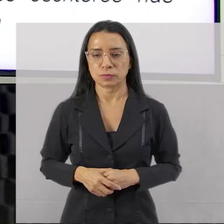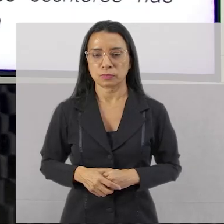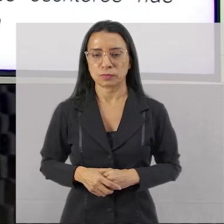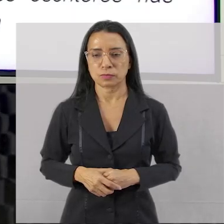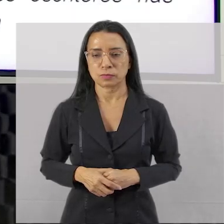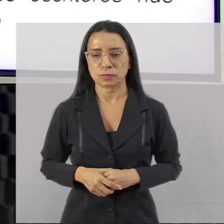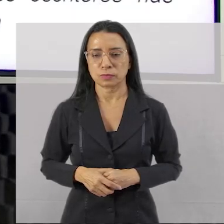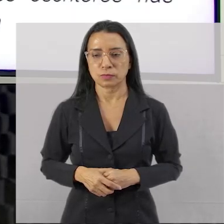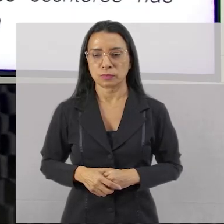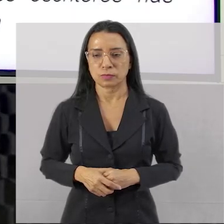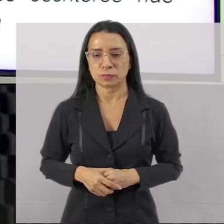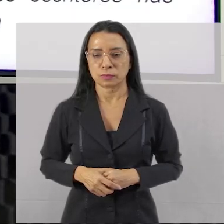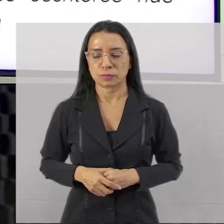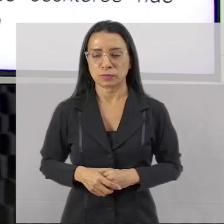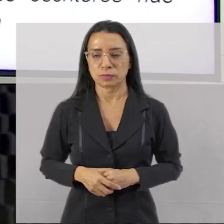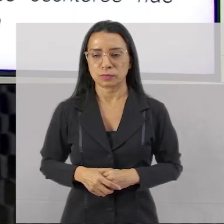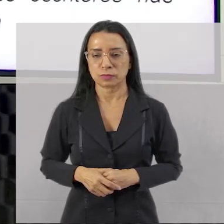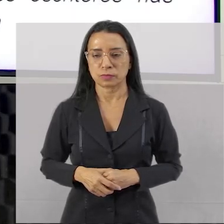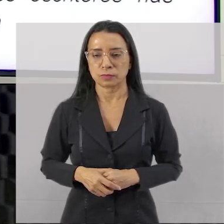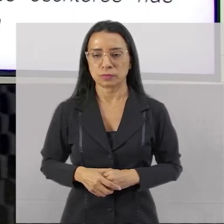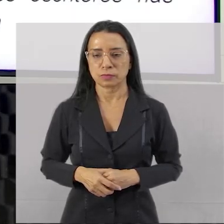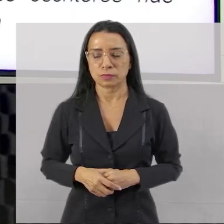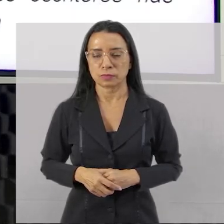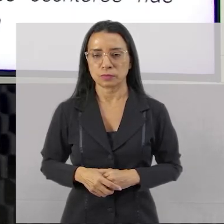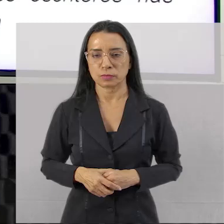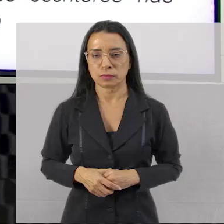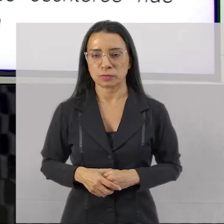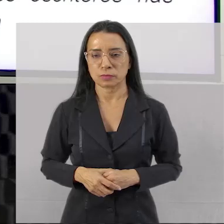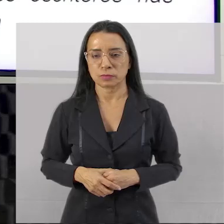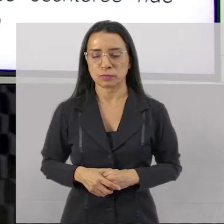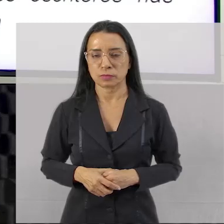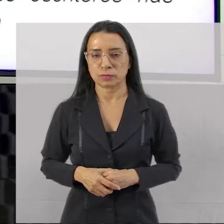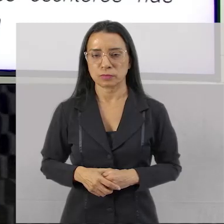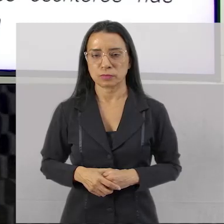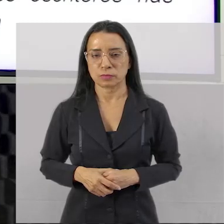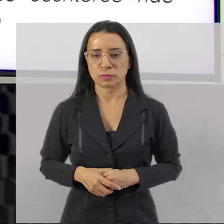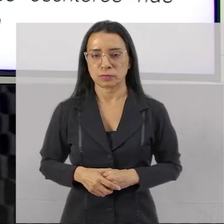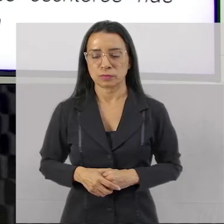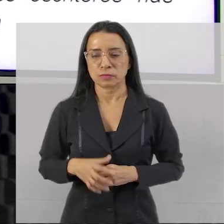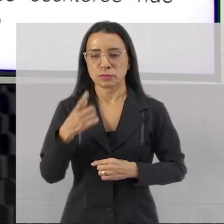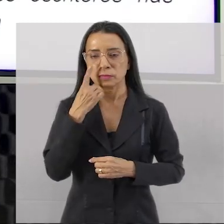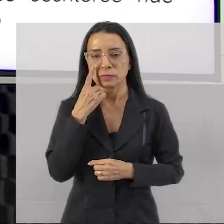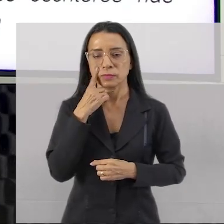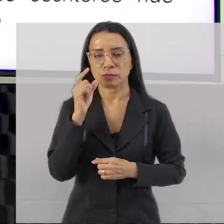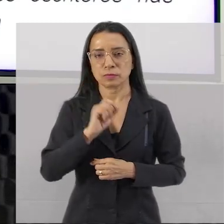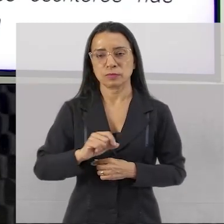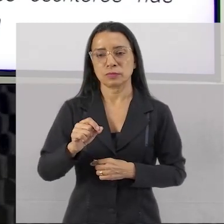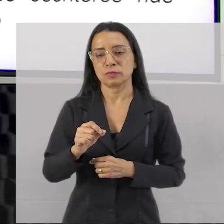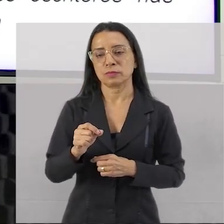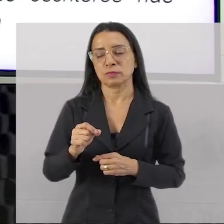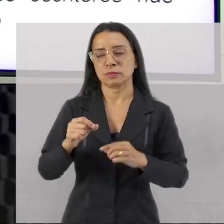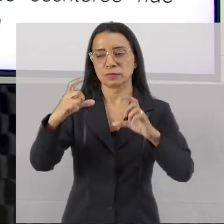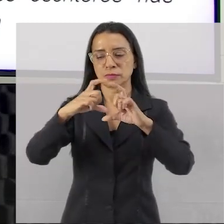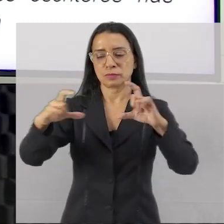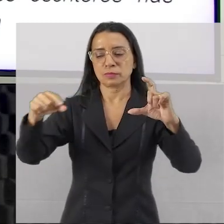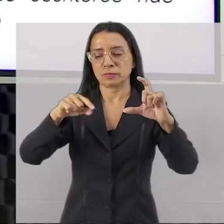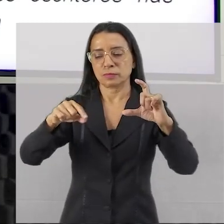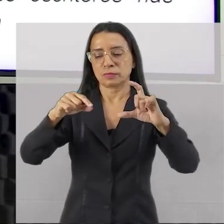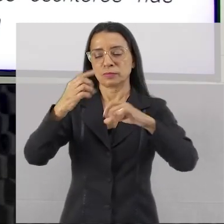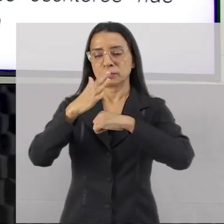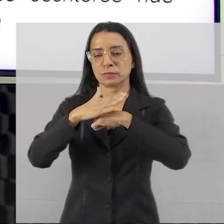as características empregadas pelos escritores nas obras. Vamos analisar esse período com carinho.